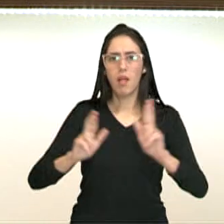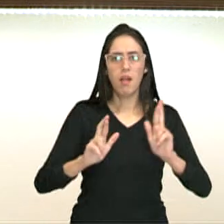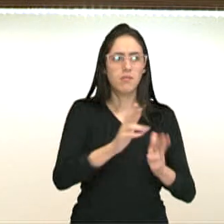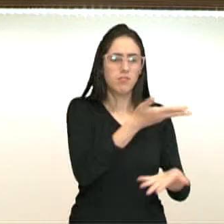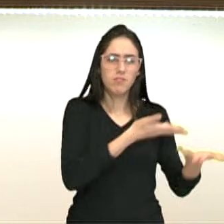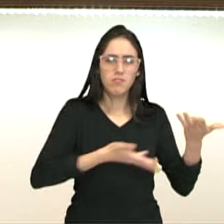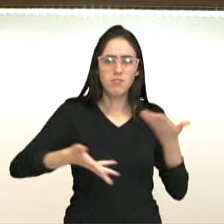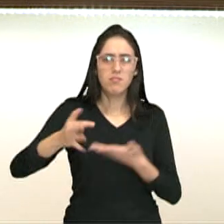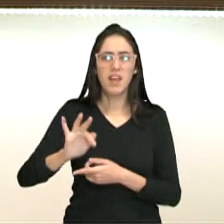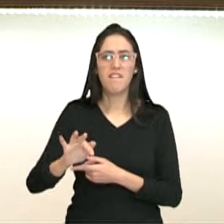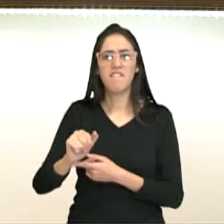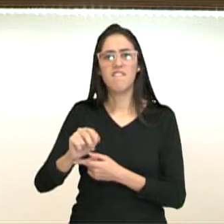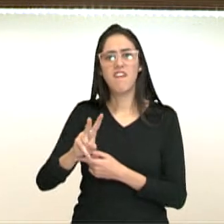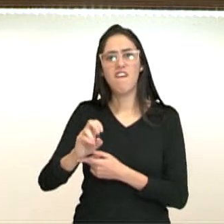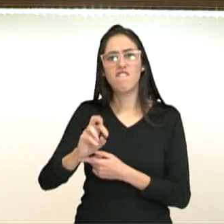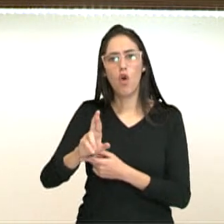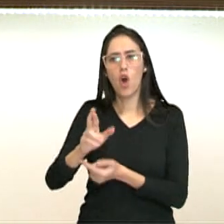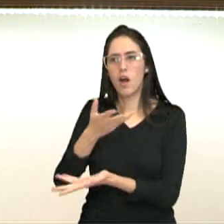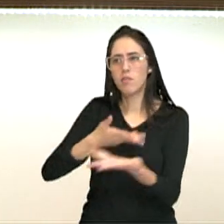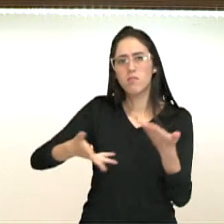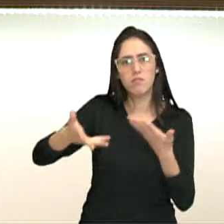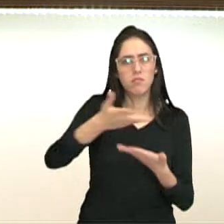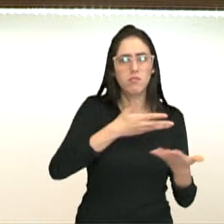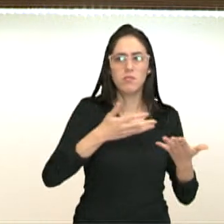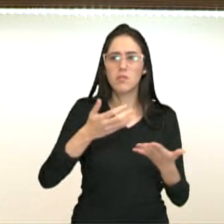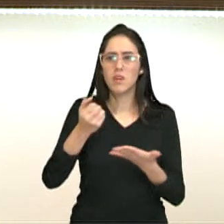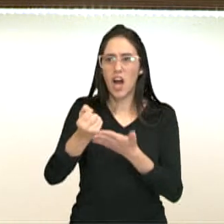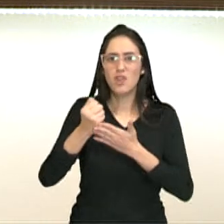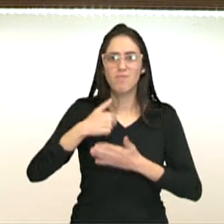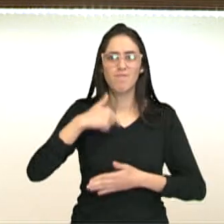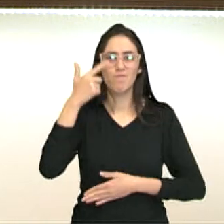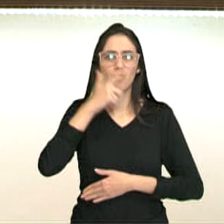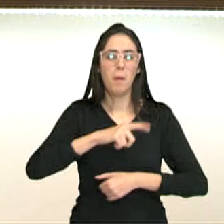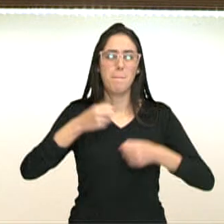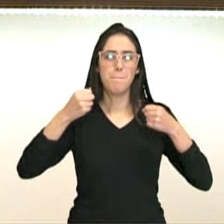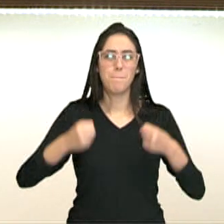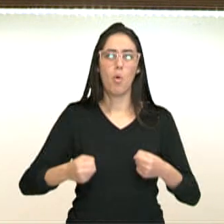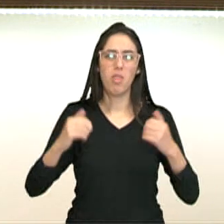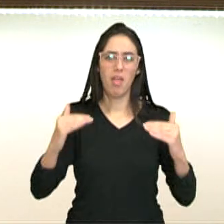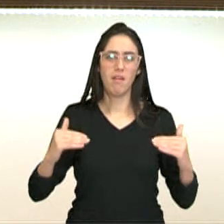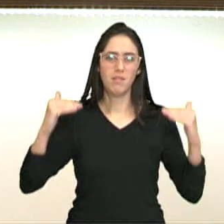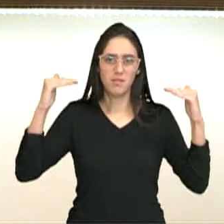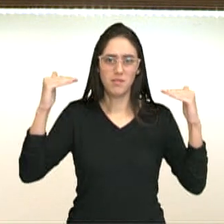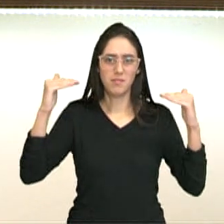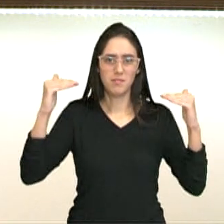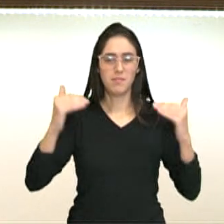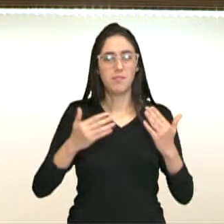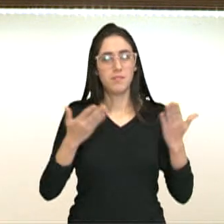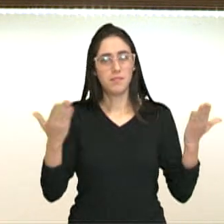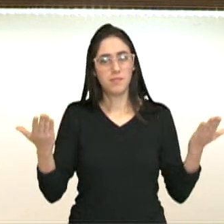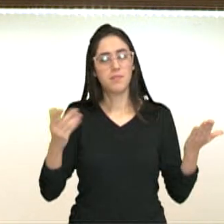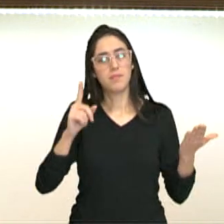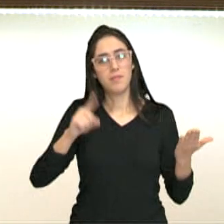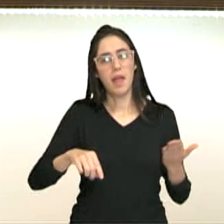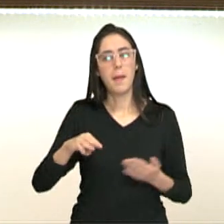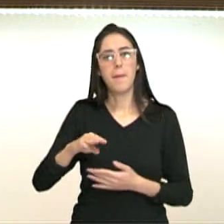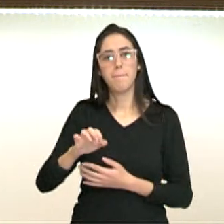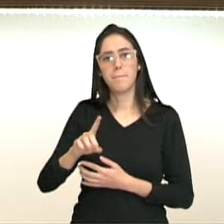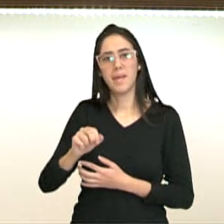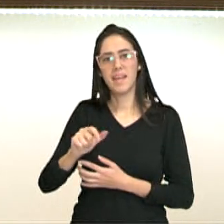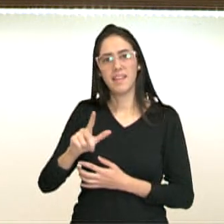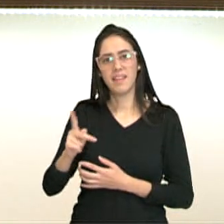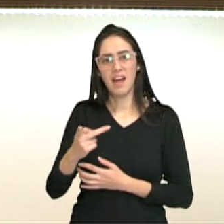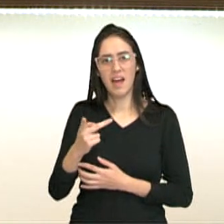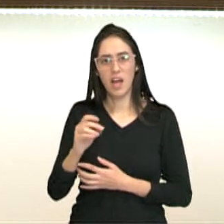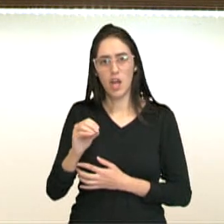de favores, que vai lhe colocar no lugar de poder. Então, seria uma prática, isso que ele chama de medalhões,